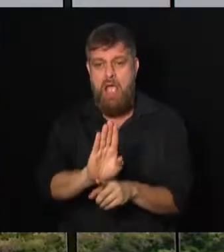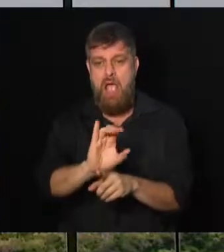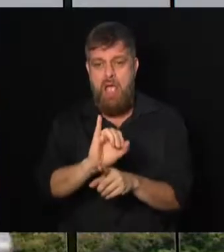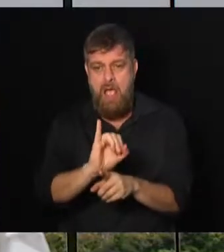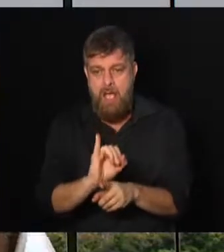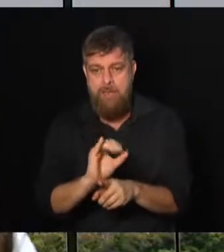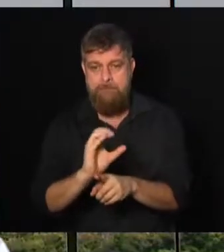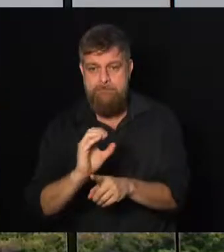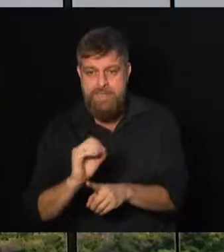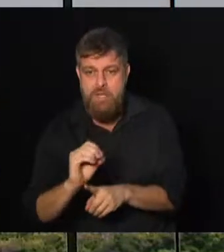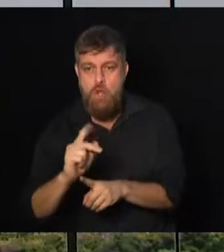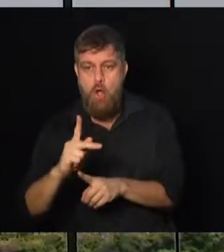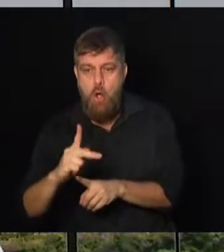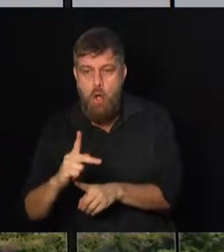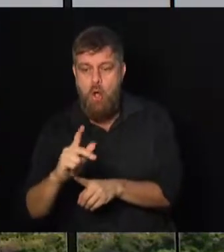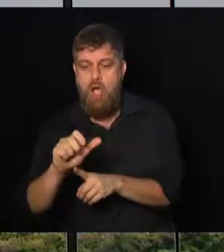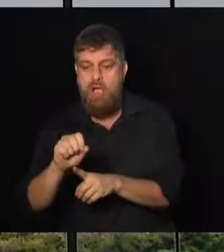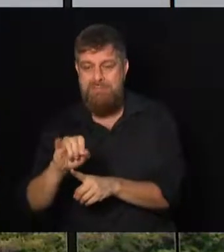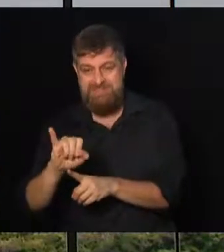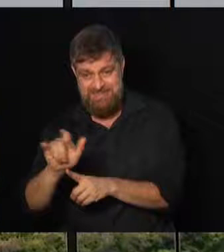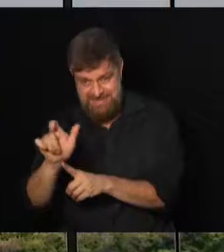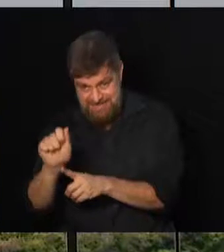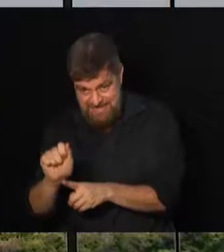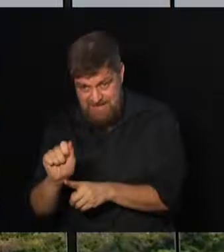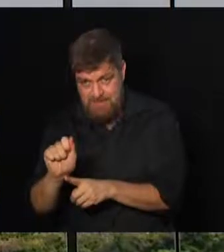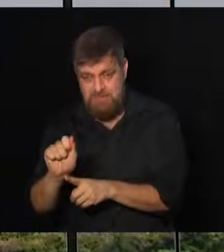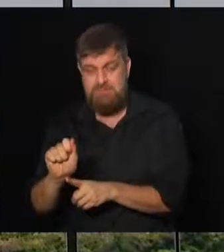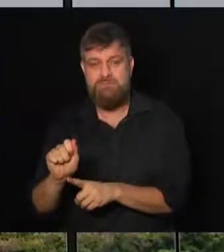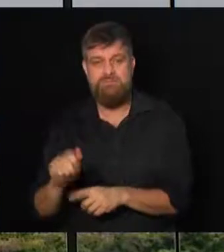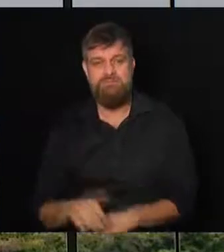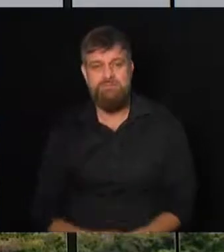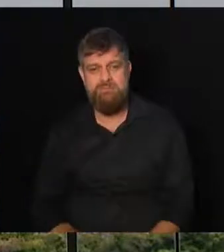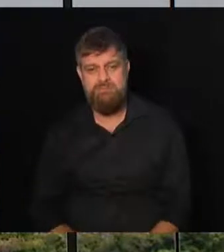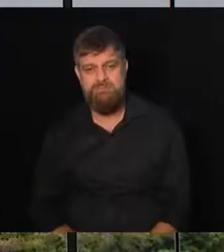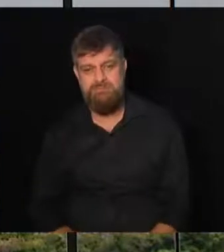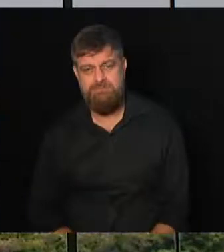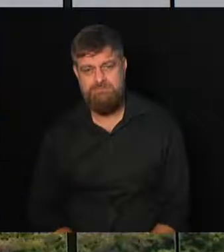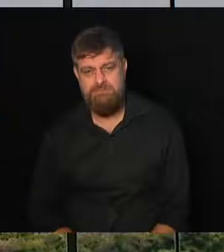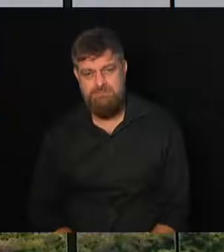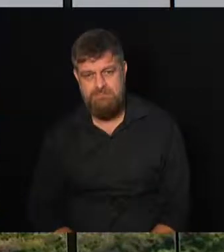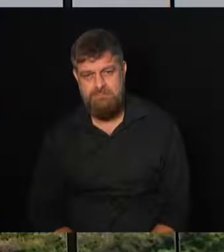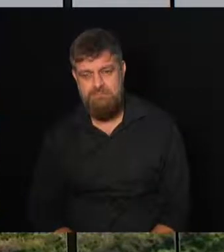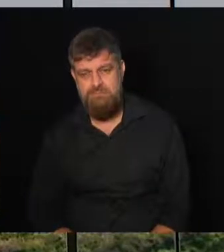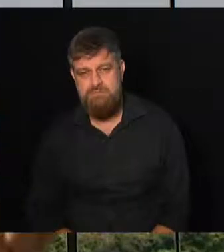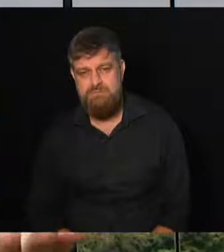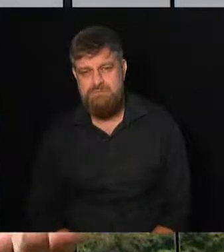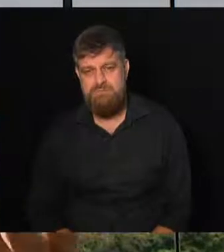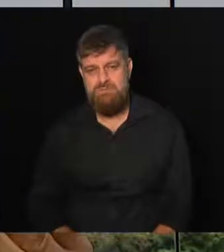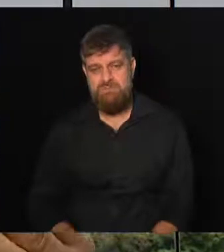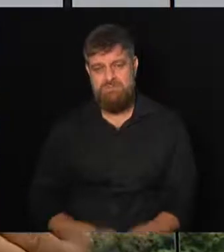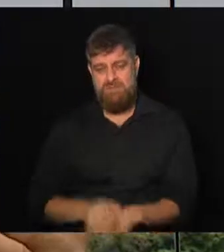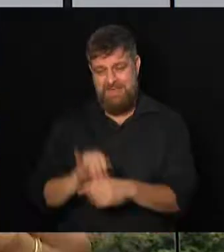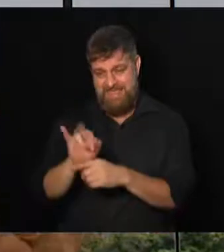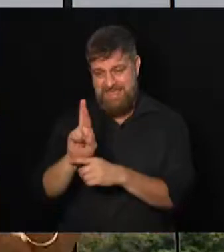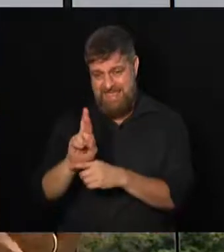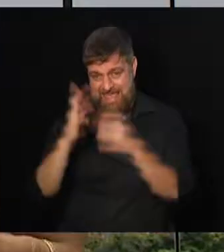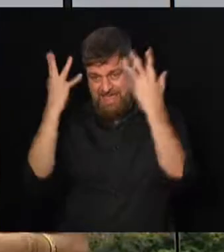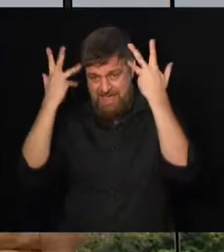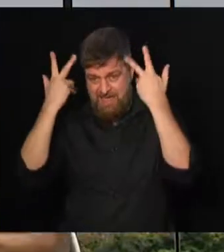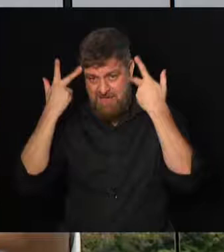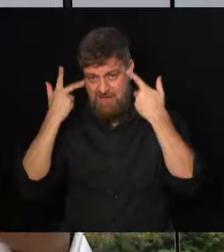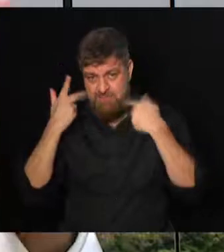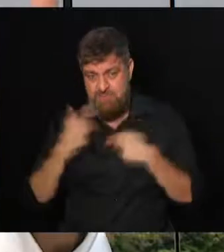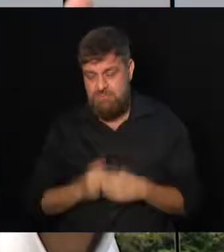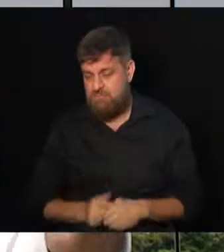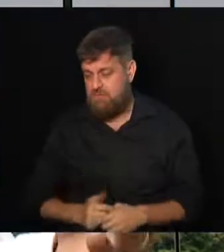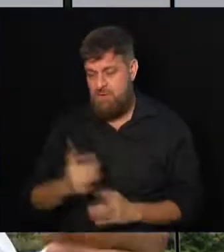pessoal popular fala, né? O leigo fala. E o imposto de renda, ele é isento na